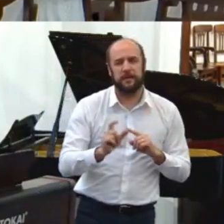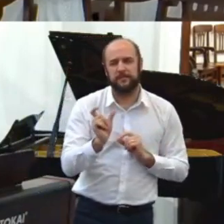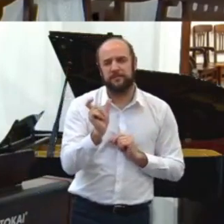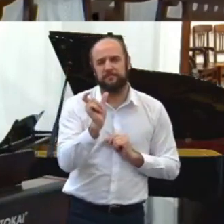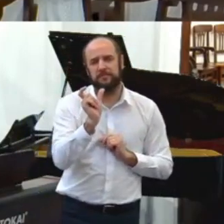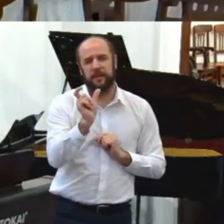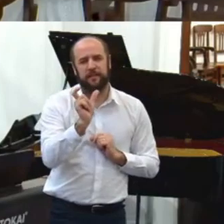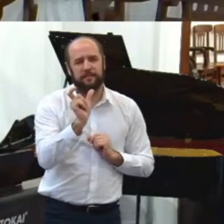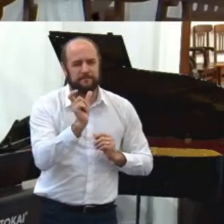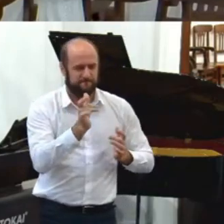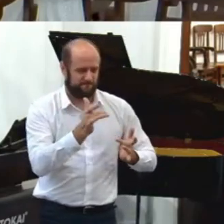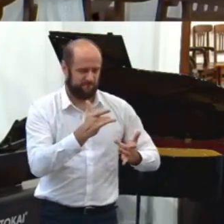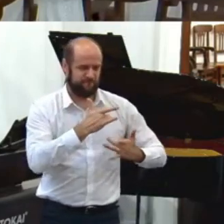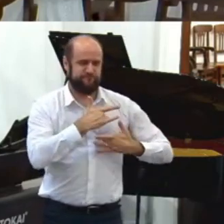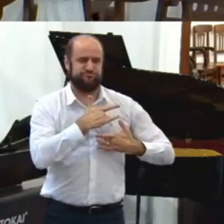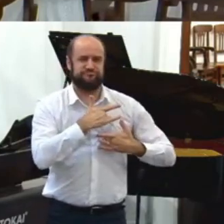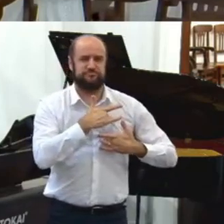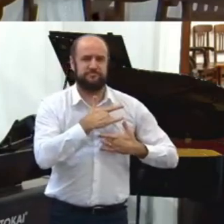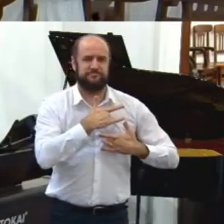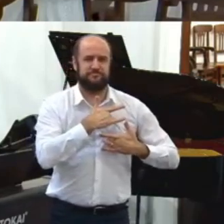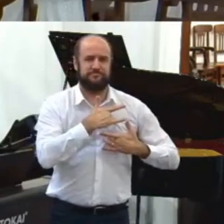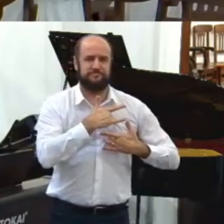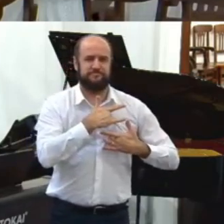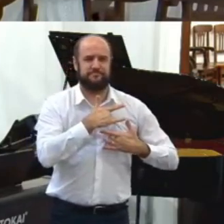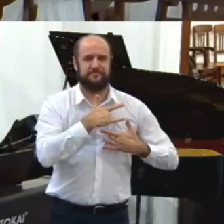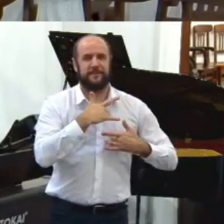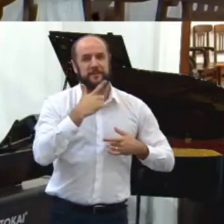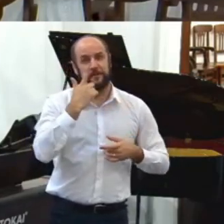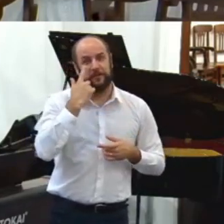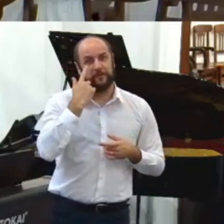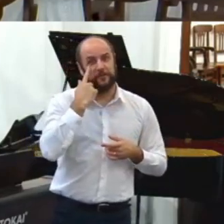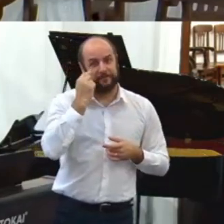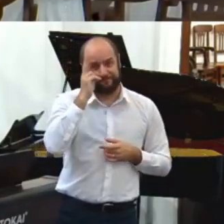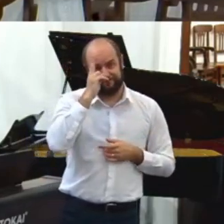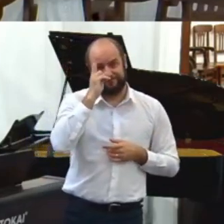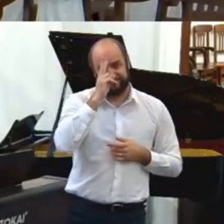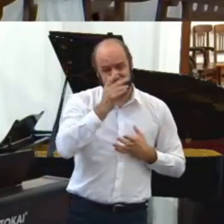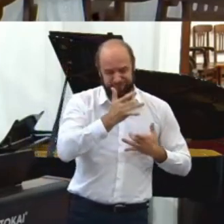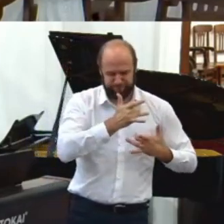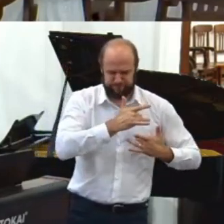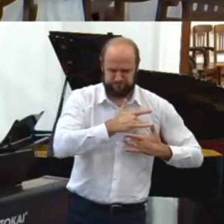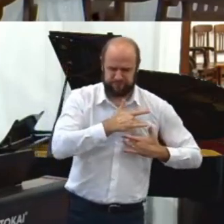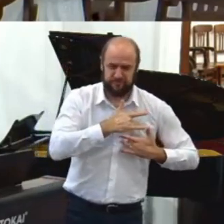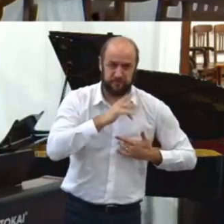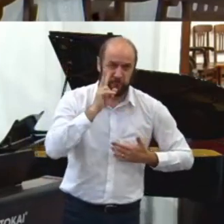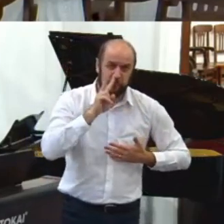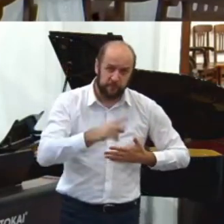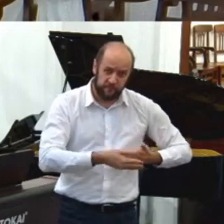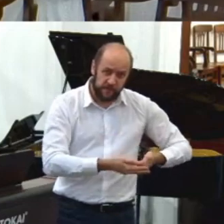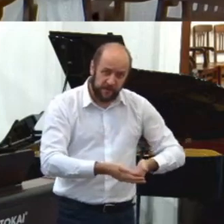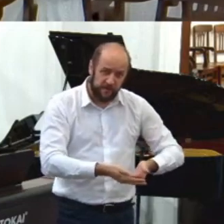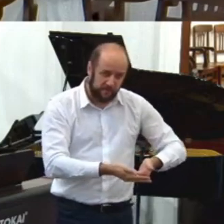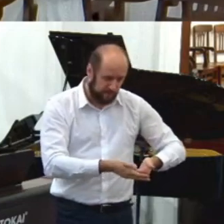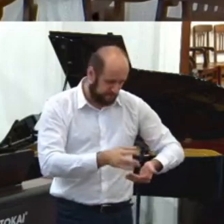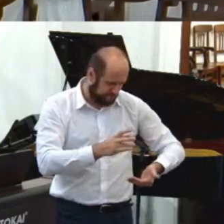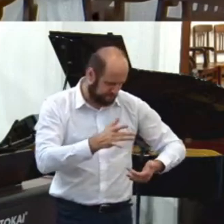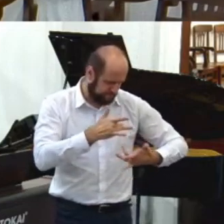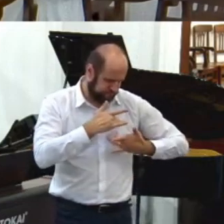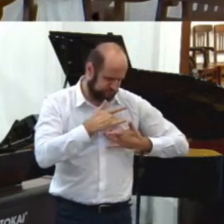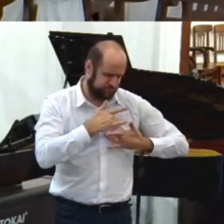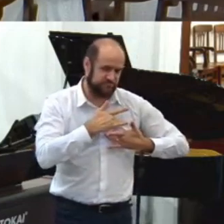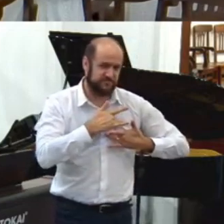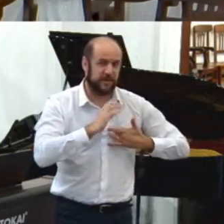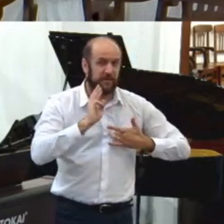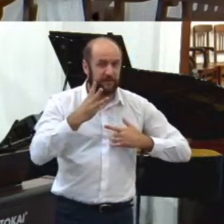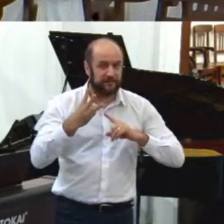chamada compaixão. E então você viu pela história, pela narrativa, ela se torna a terceira